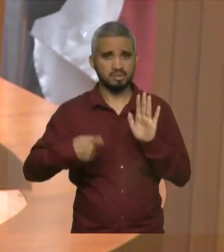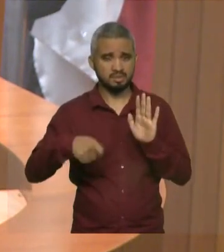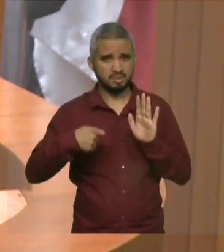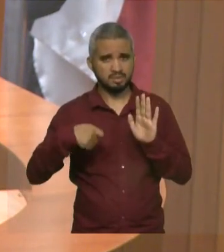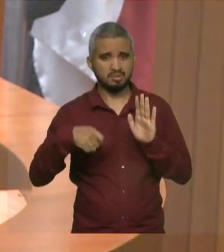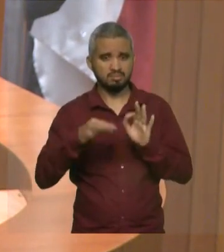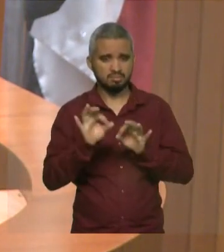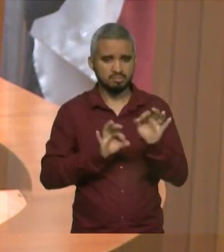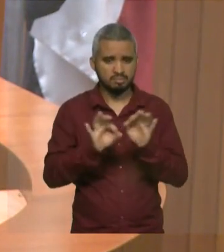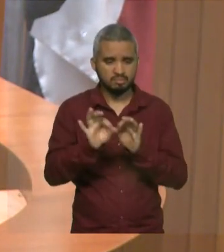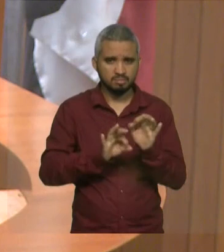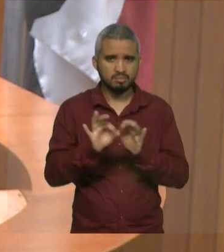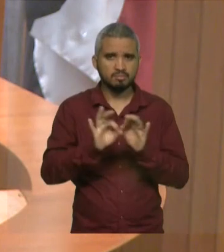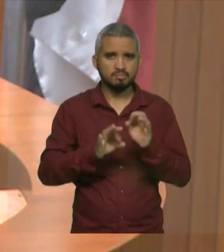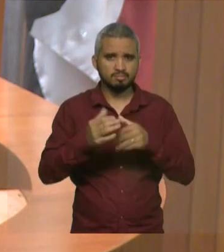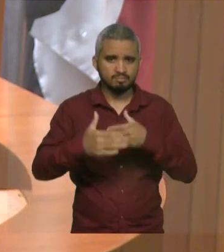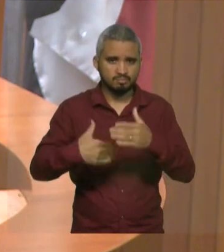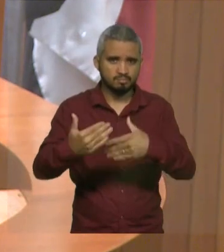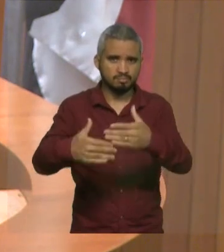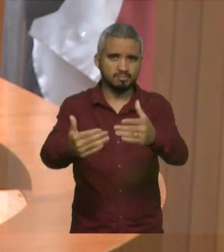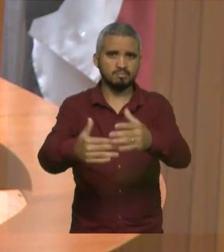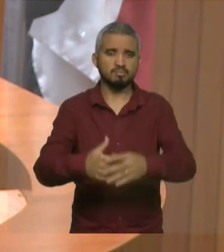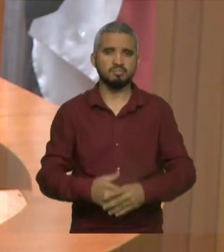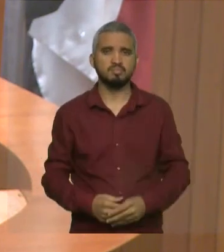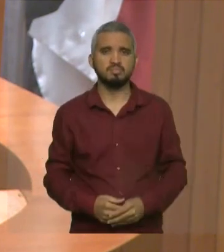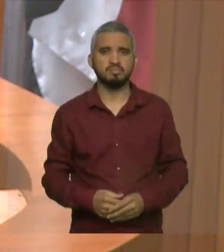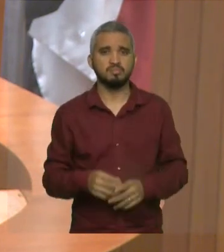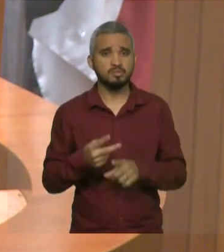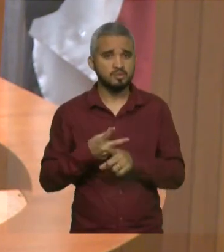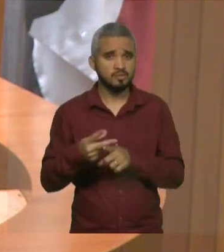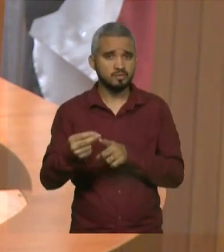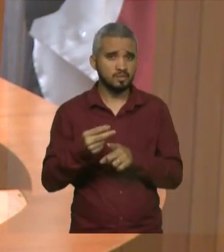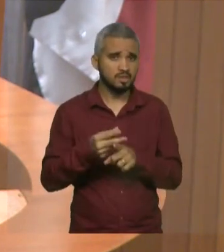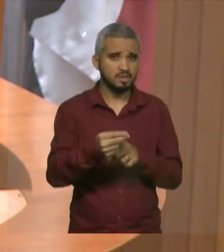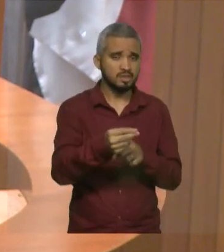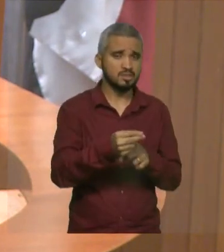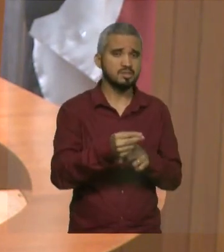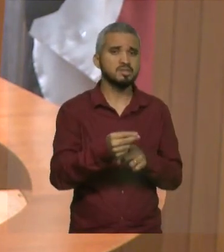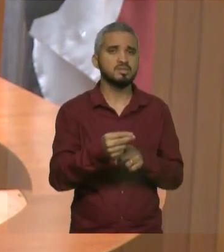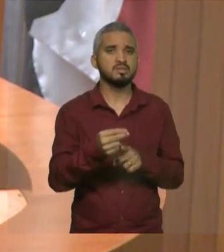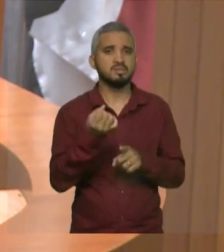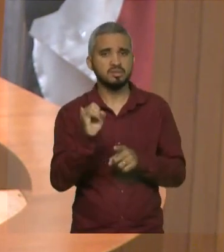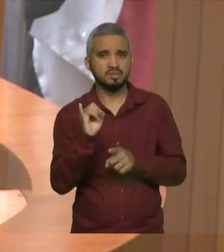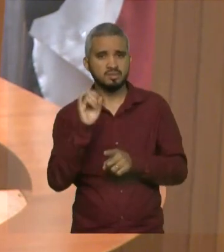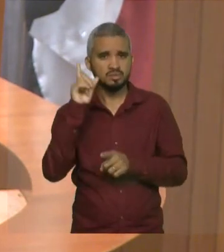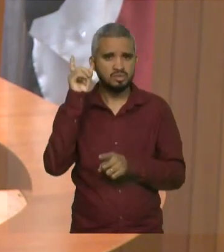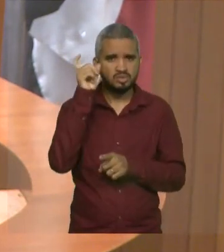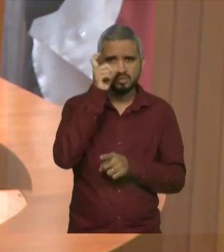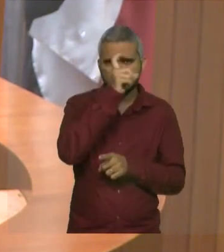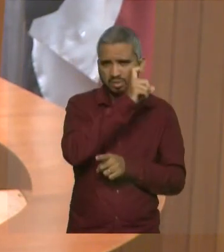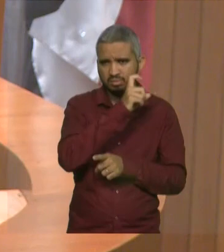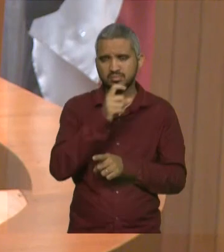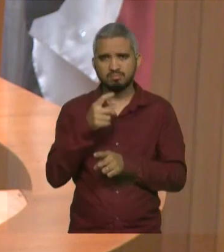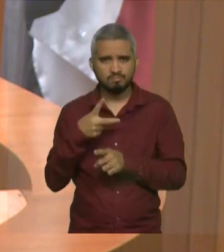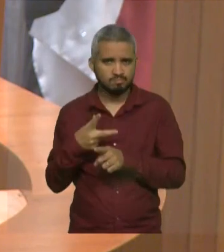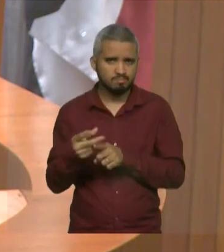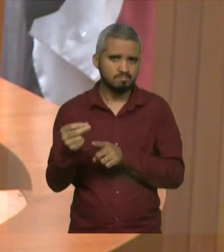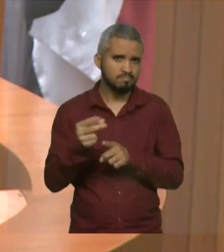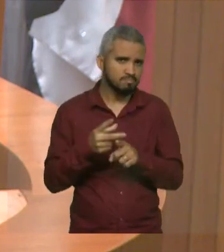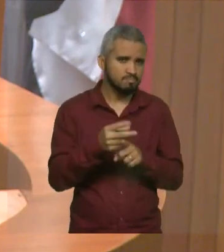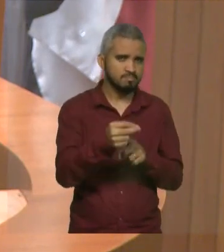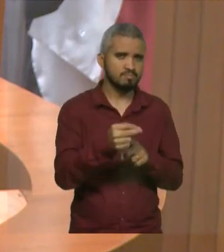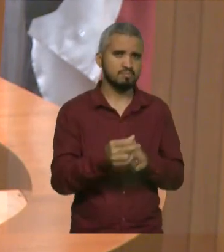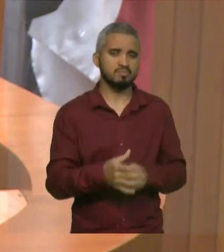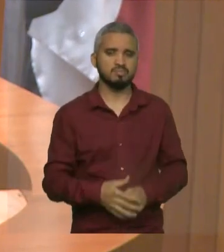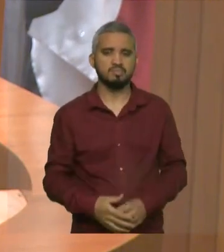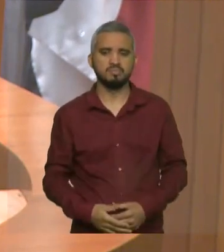aperfeiçoar cada vez mais e vencer as dificuldades que nós sabemos que iremos enfrentar,